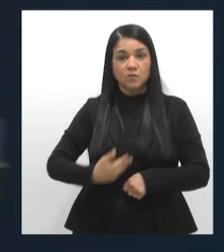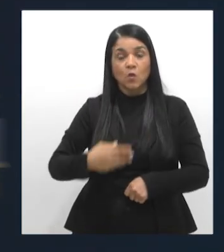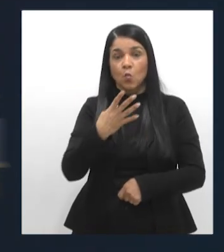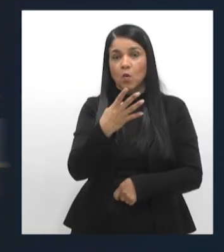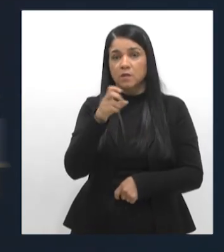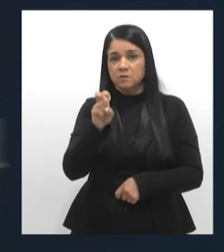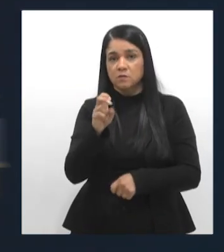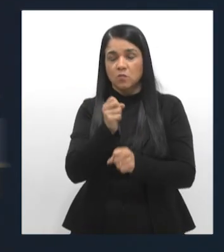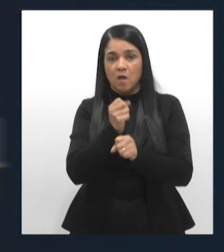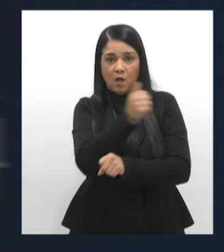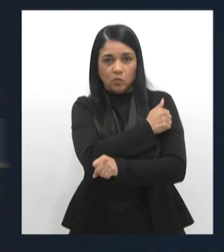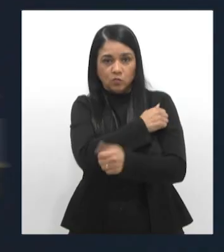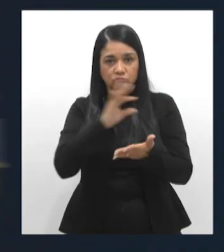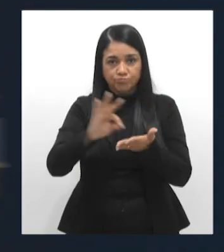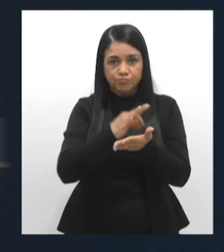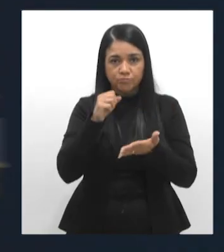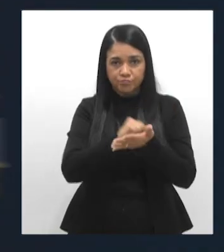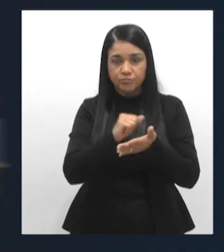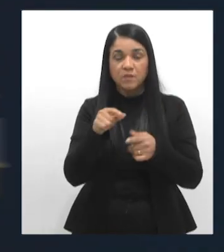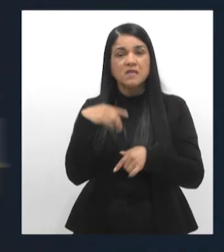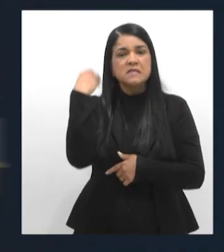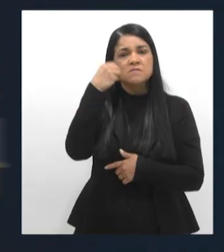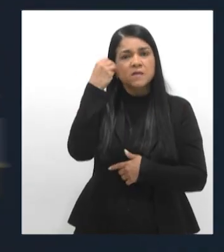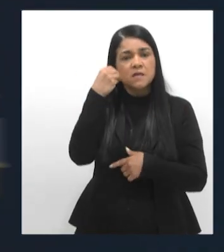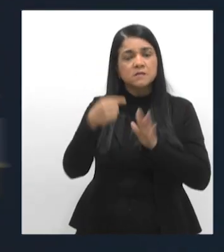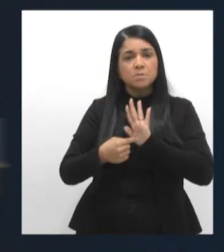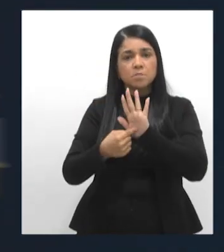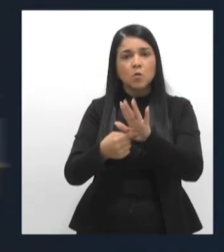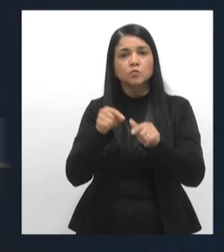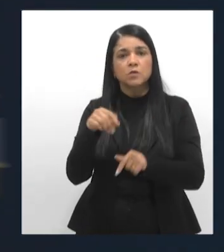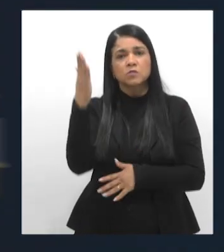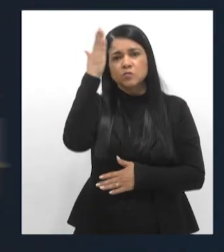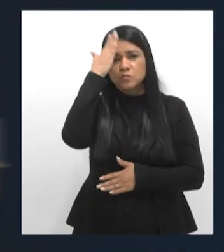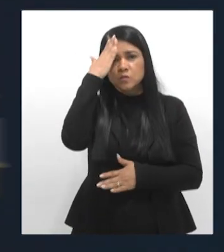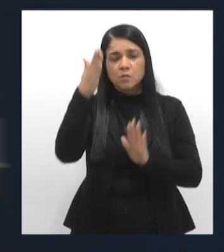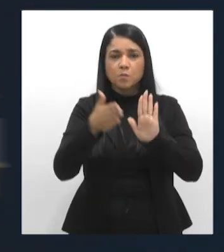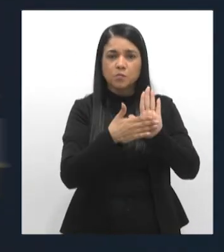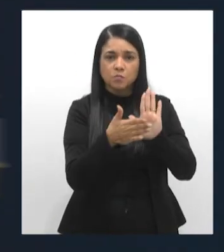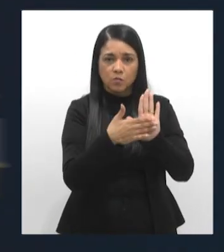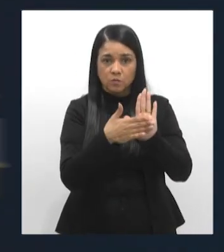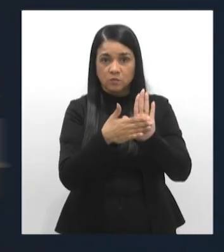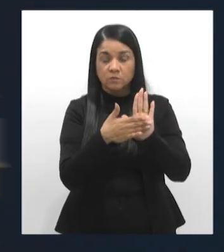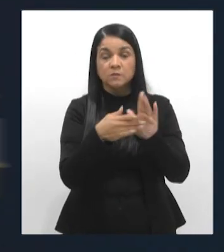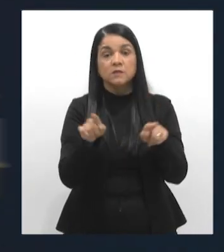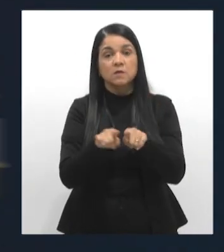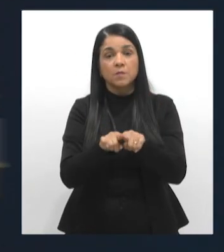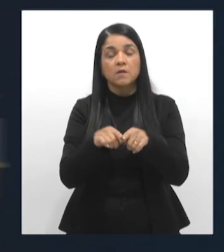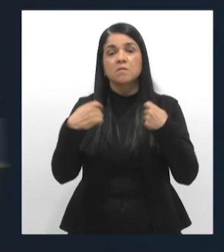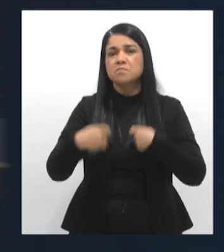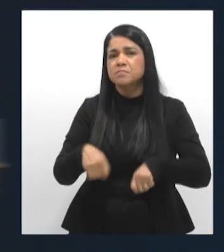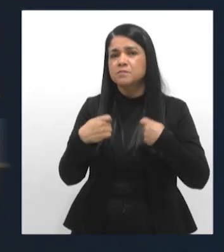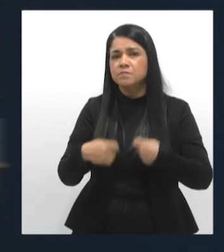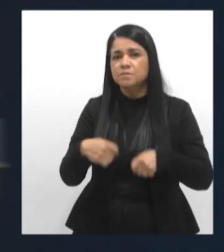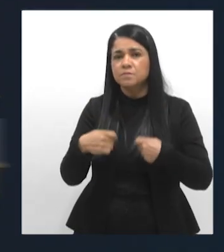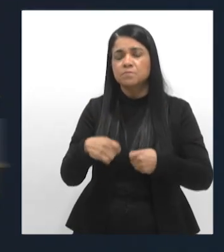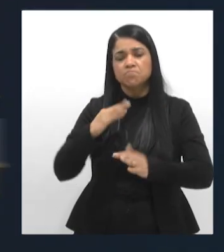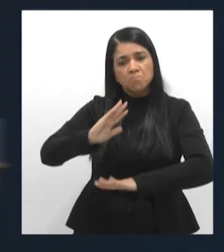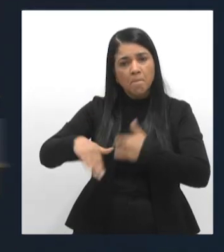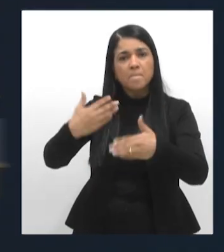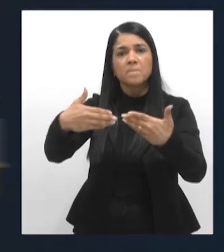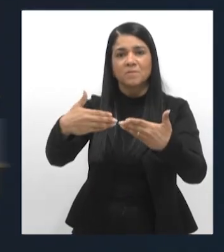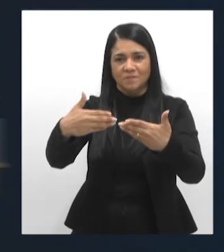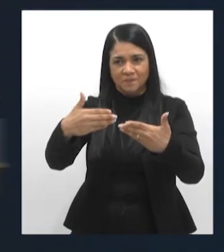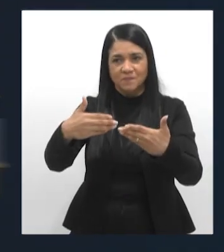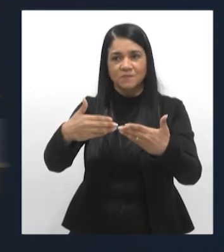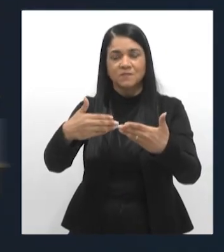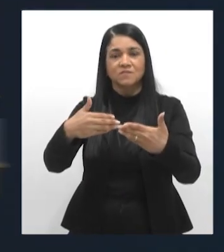matriculados. Essas experiências evidenciaram não só o sucesso da proposta, como a necessidade de dar um passo adiante,